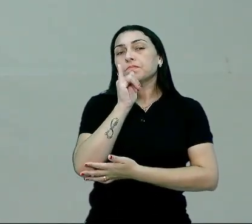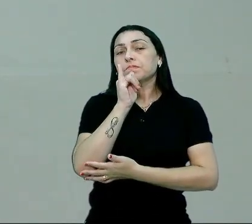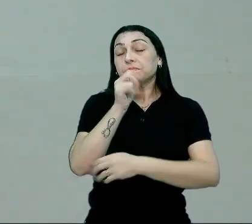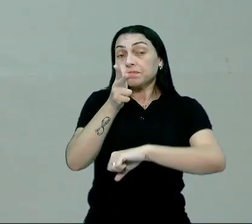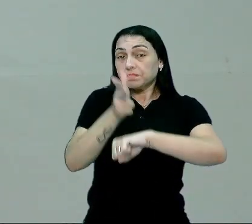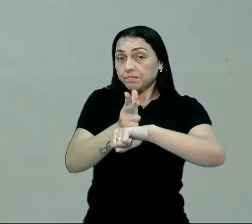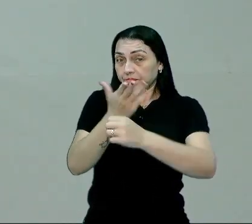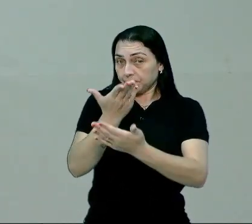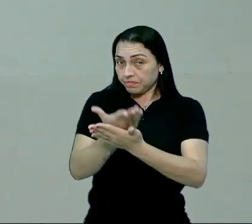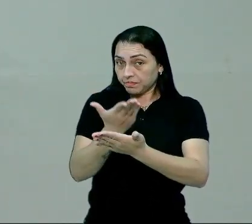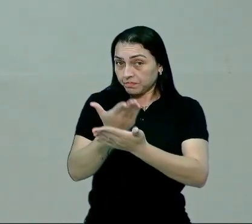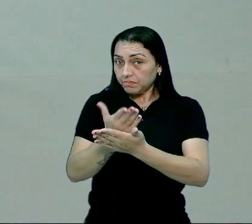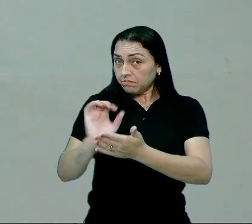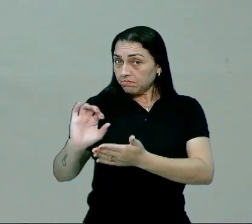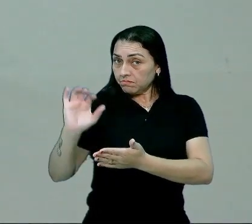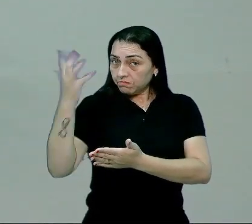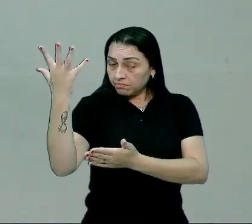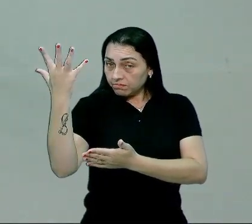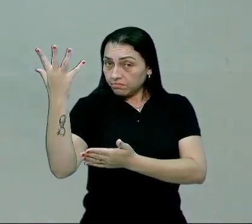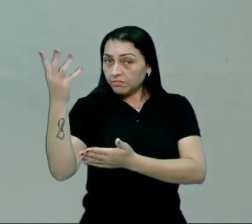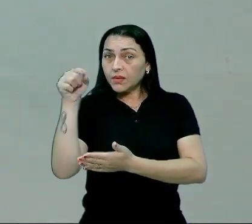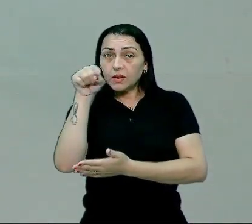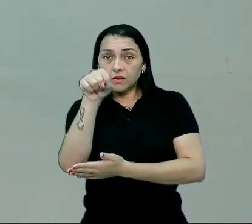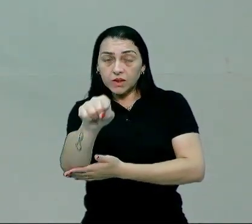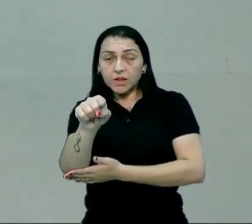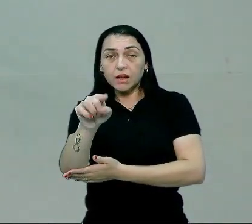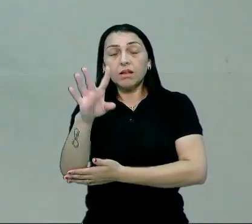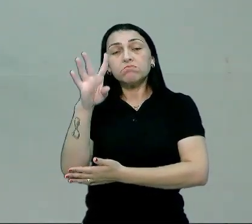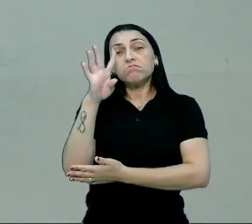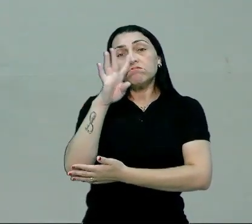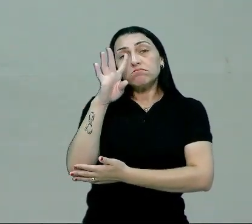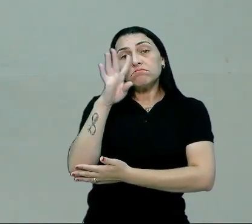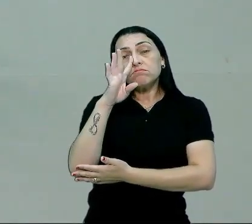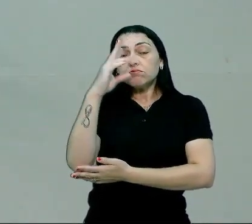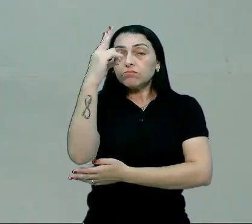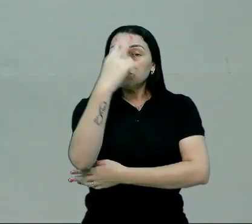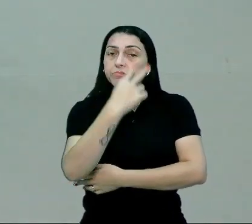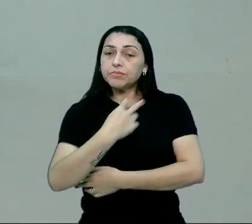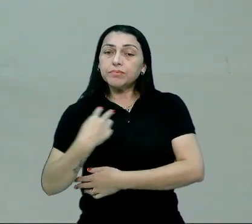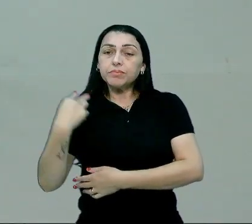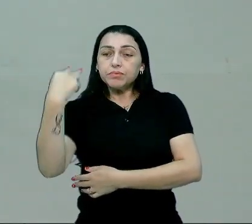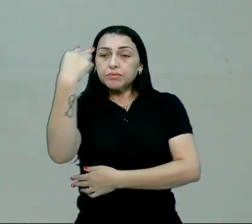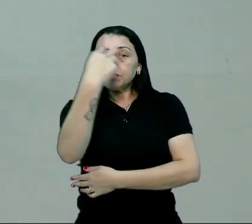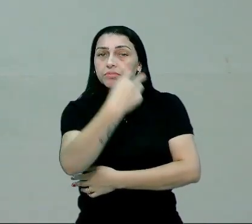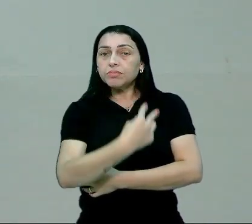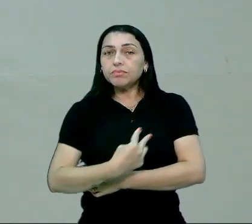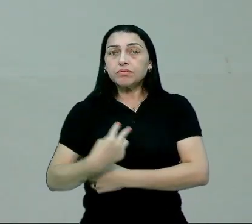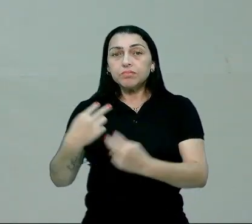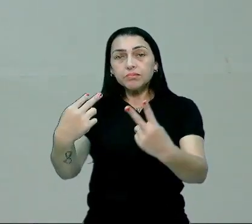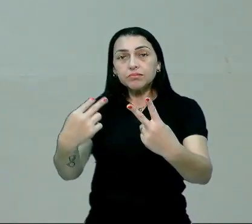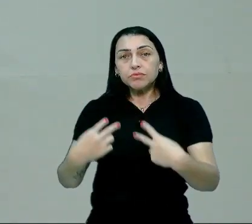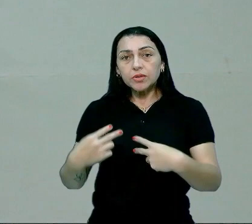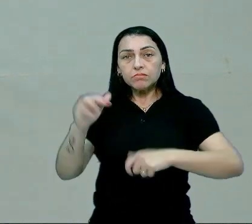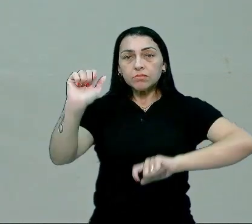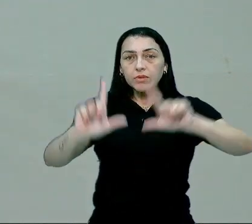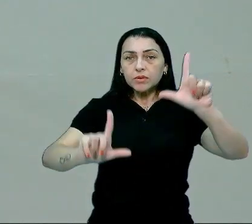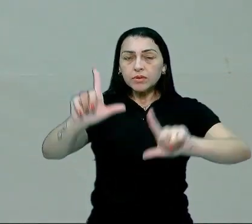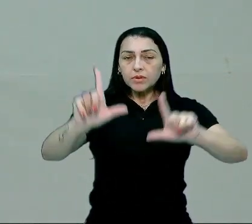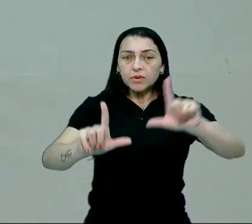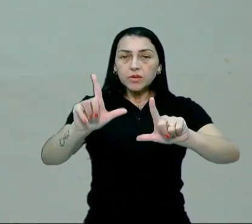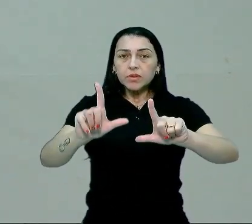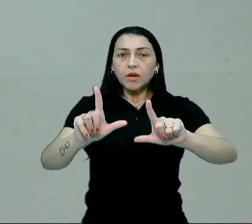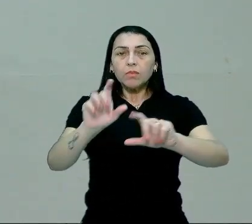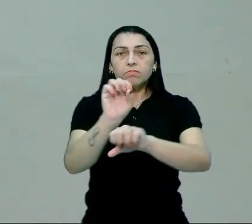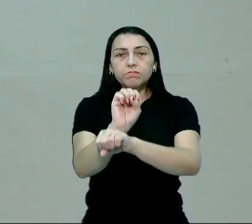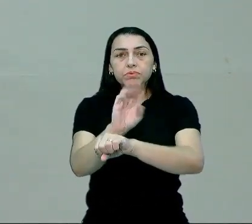esta videoaula está acontecendo, vocês estão me visualizando, vocês estão me vendo na tela em